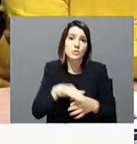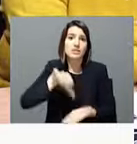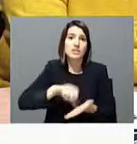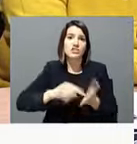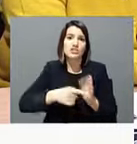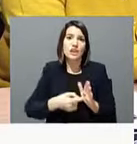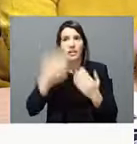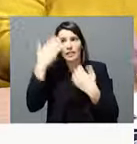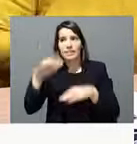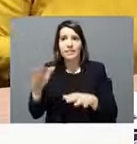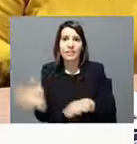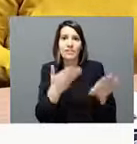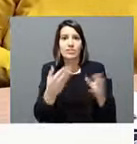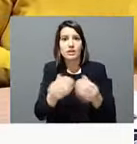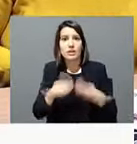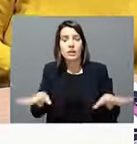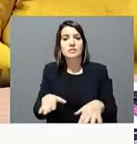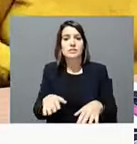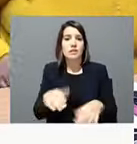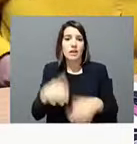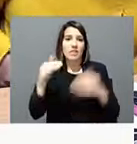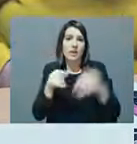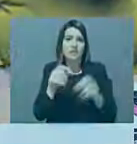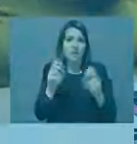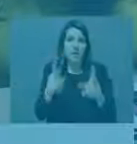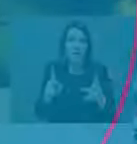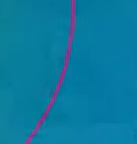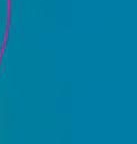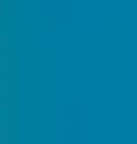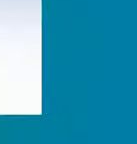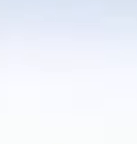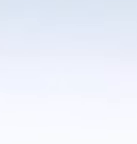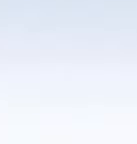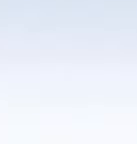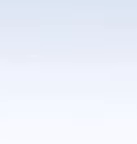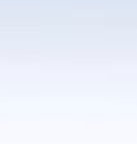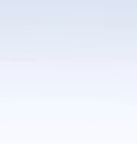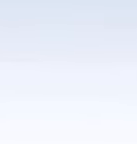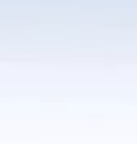testagem com crianças pelo menos dessas idades. Está bem? Obrigada. Muito obrigada.